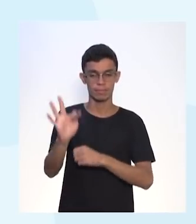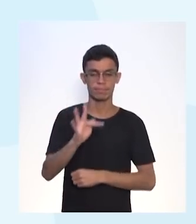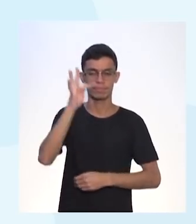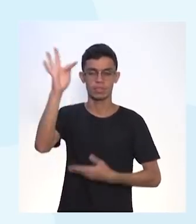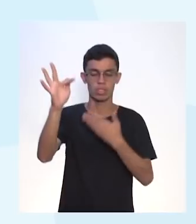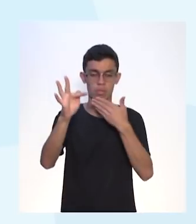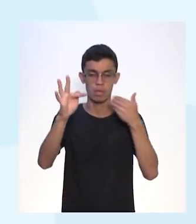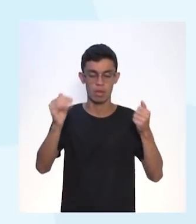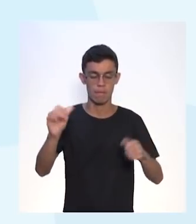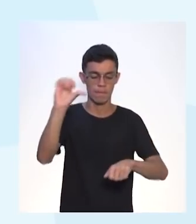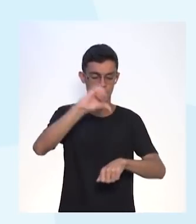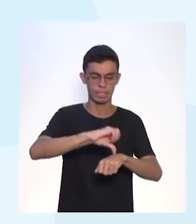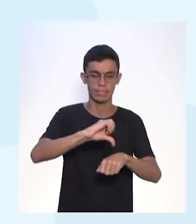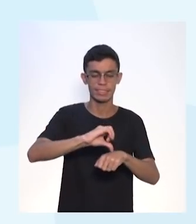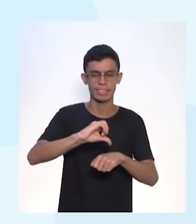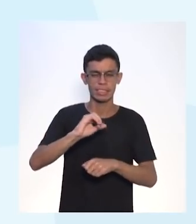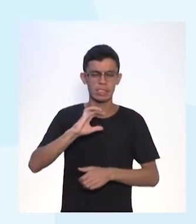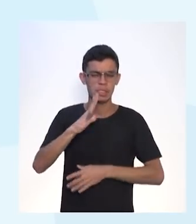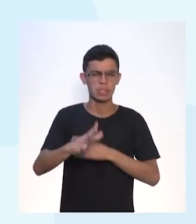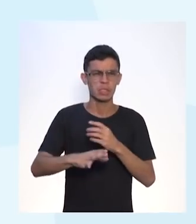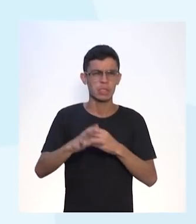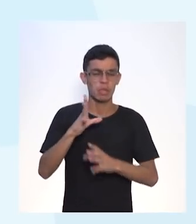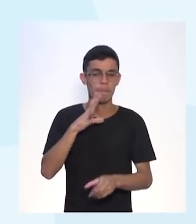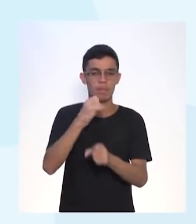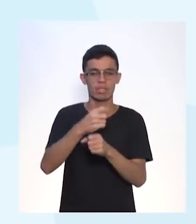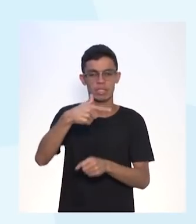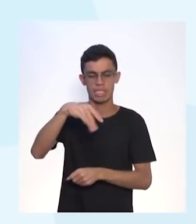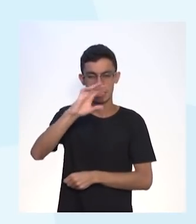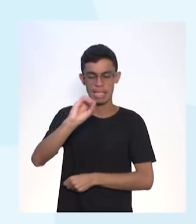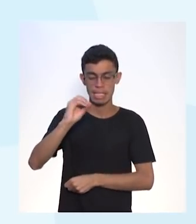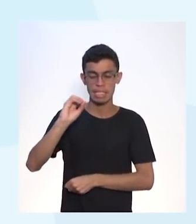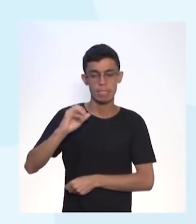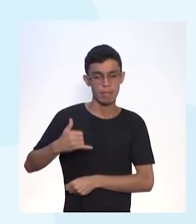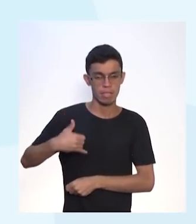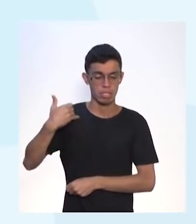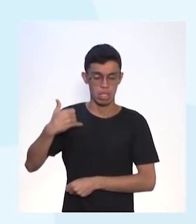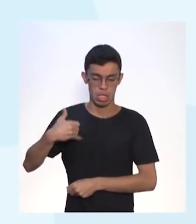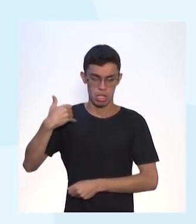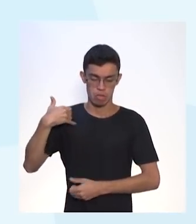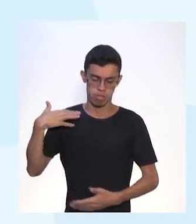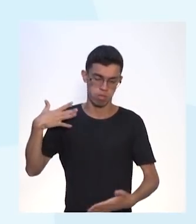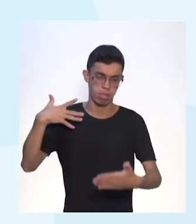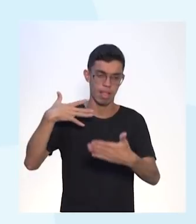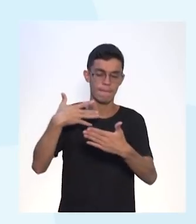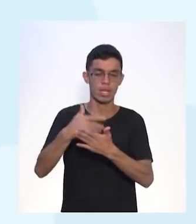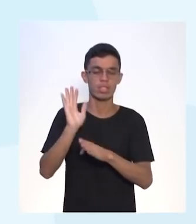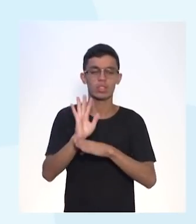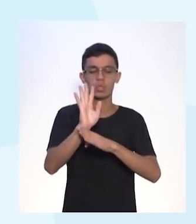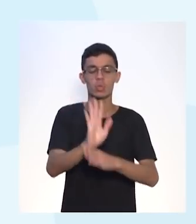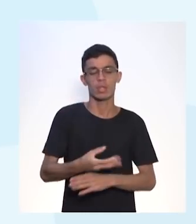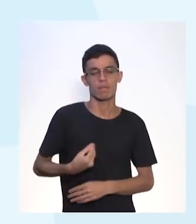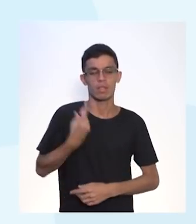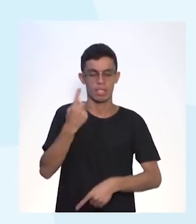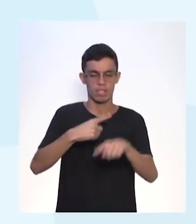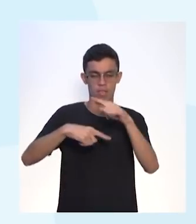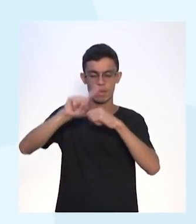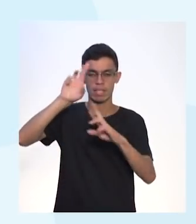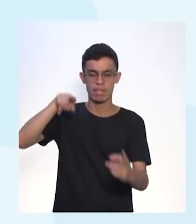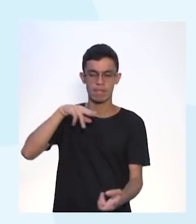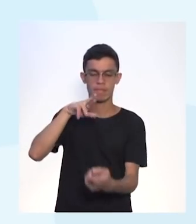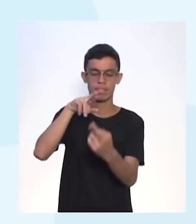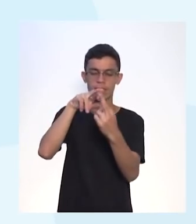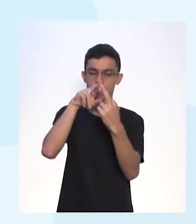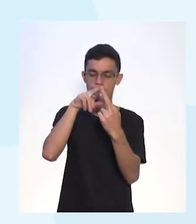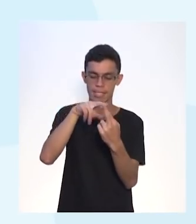Humano, há 70 anos, ajuda a transformar vidas e hoje é referência para o mundo. Informe-se